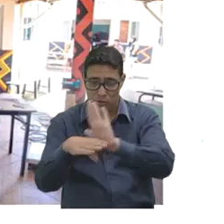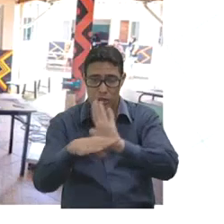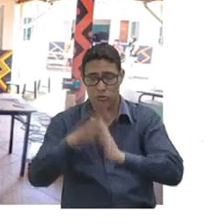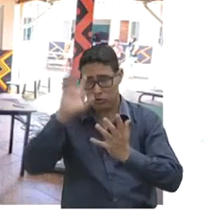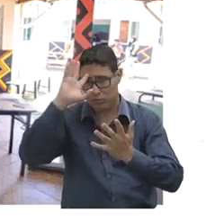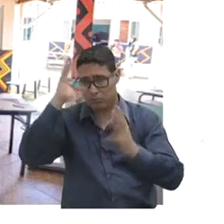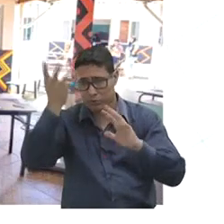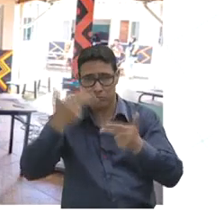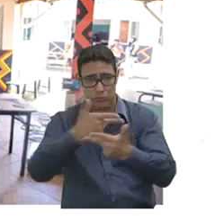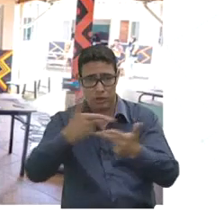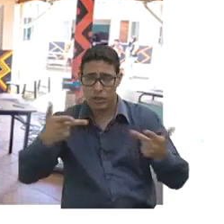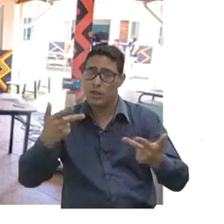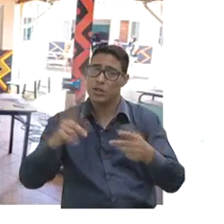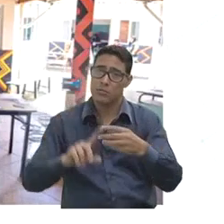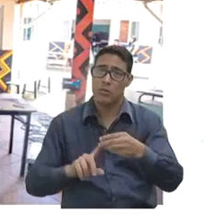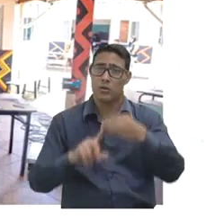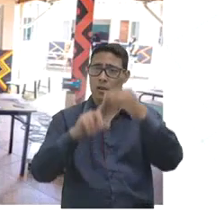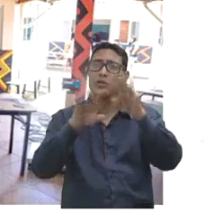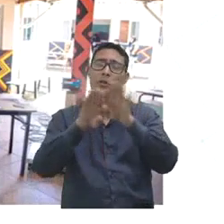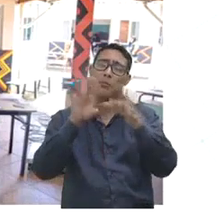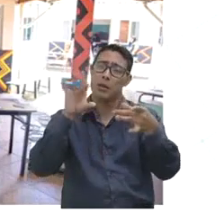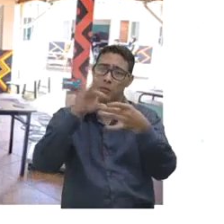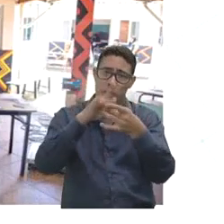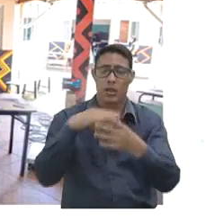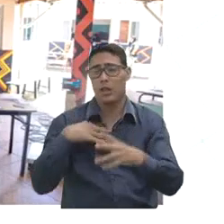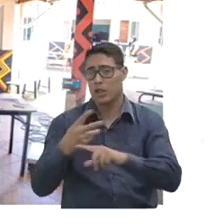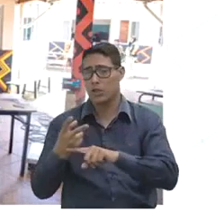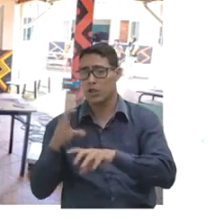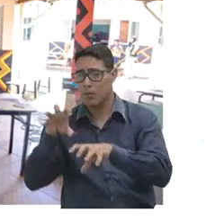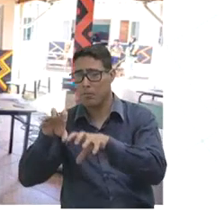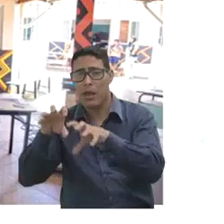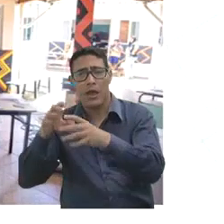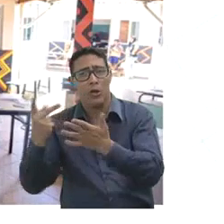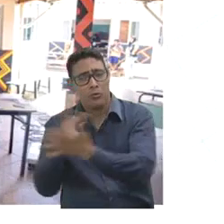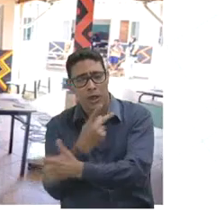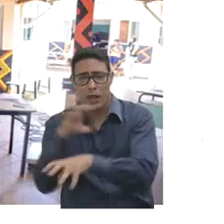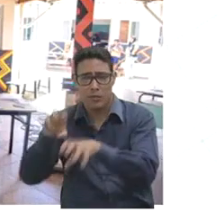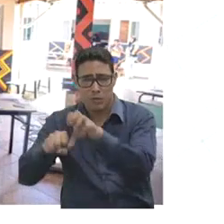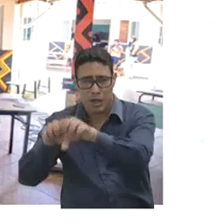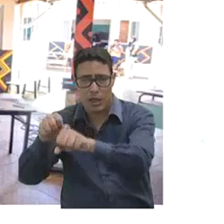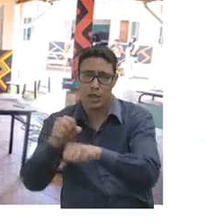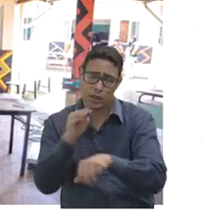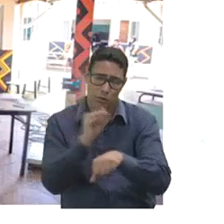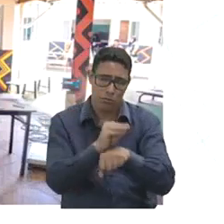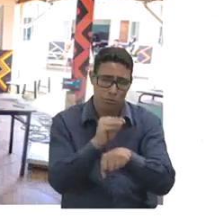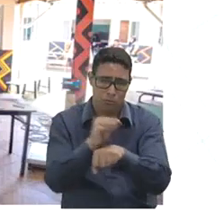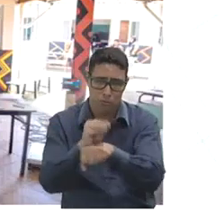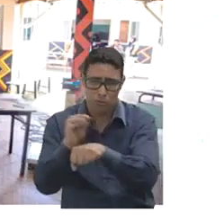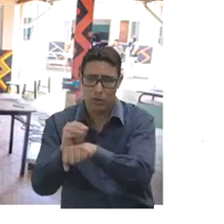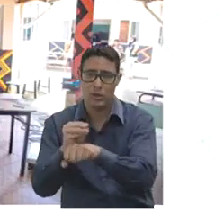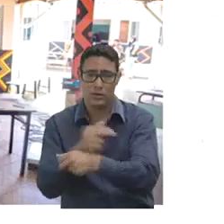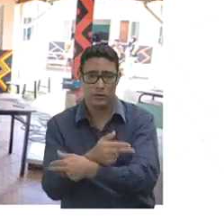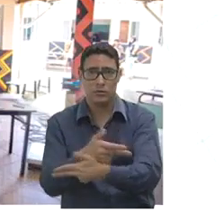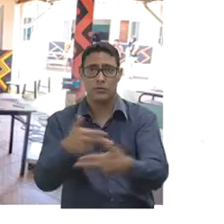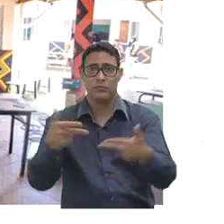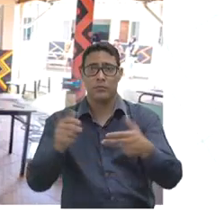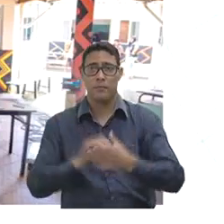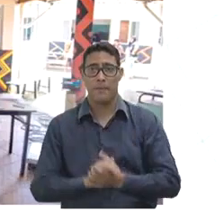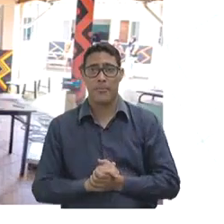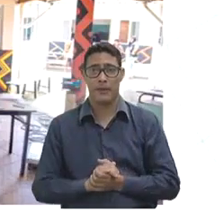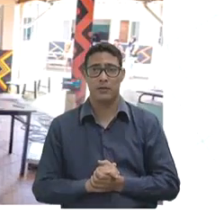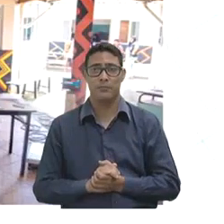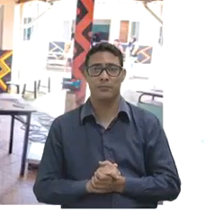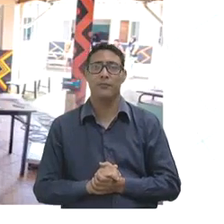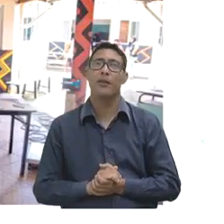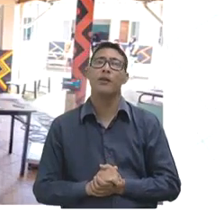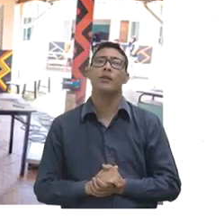de prioridade como numa parceria efetiva de resgate desses animais é de cuidado com esses animais fizemos